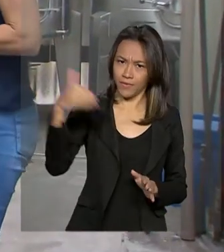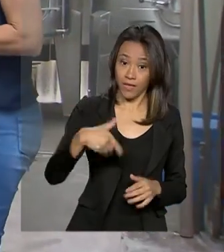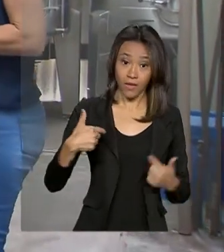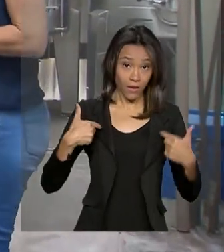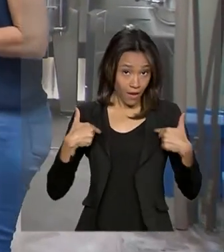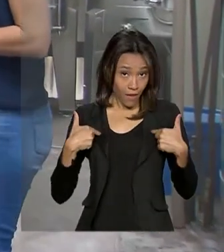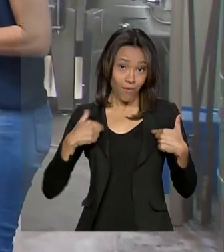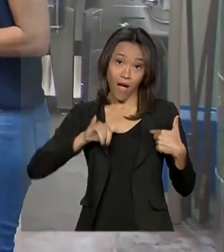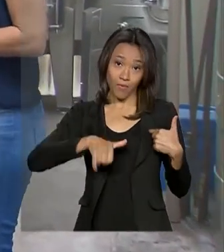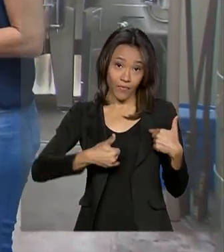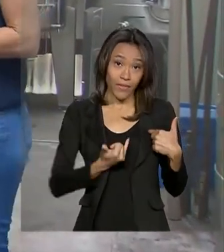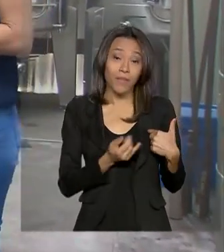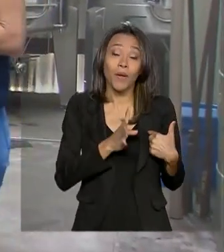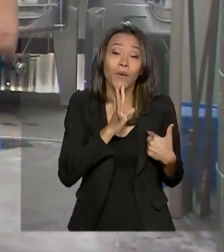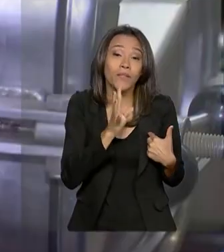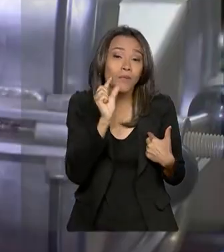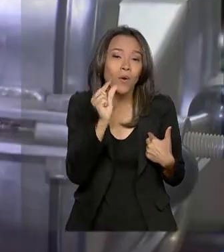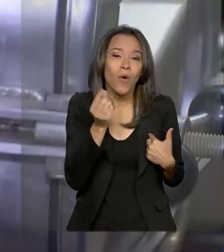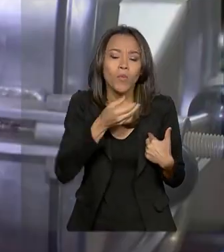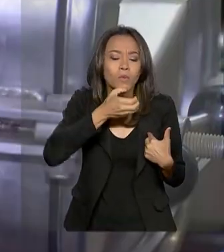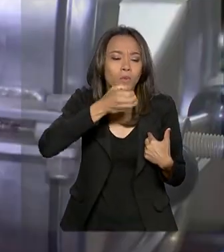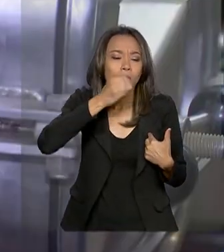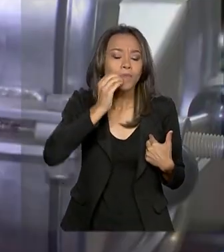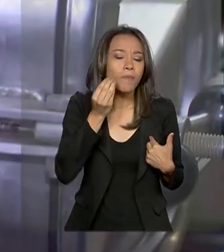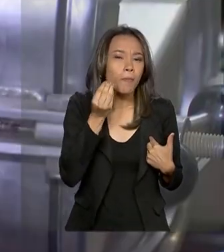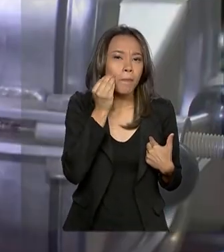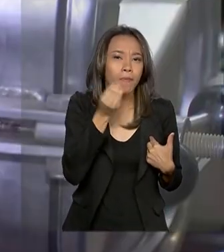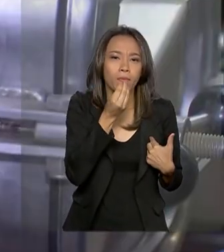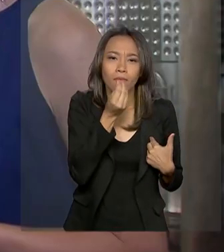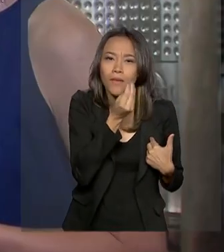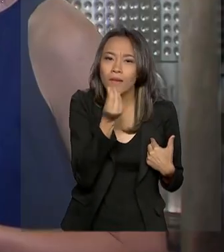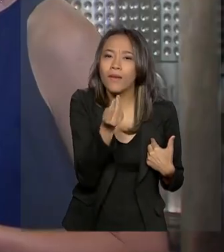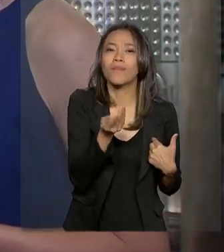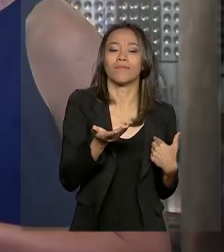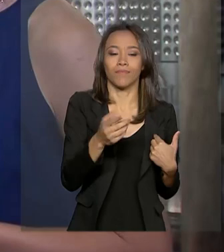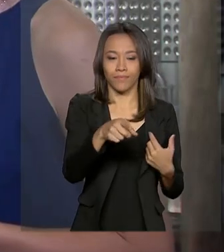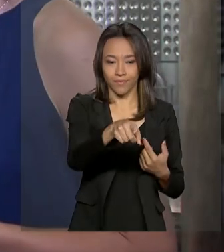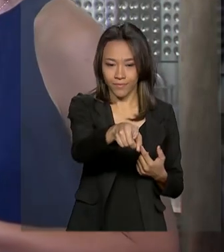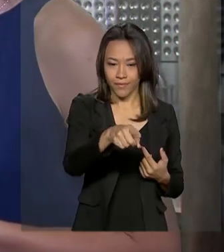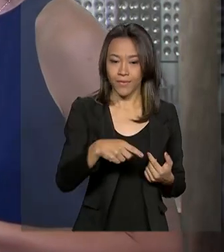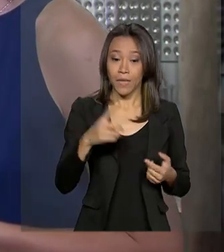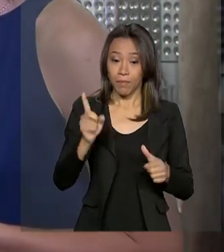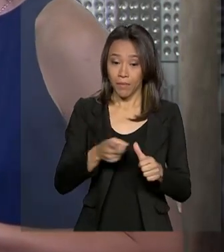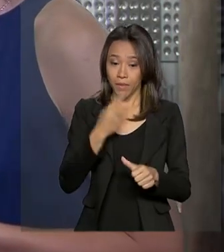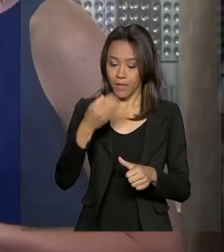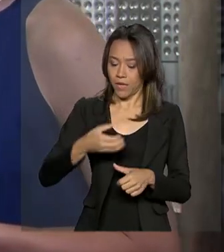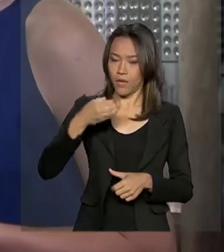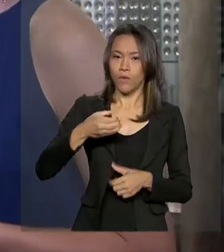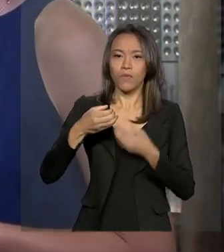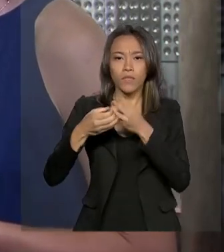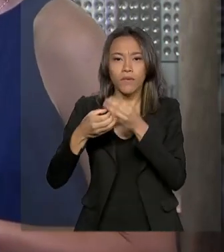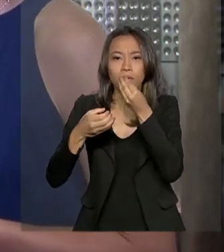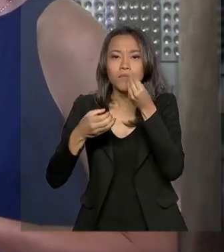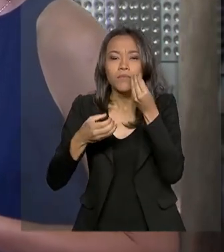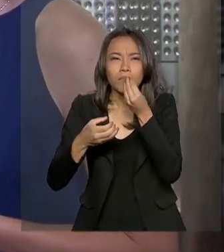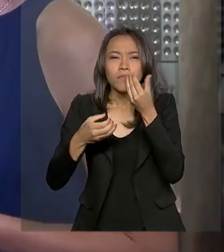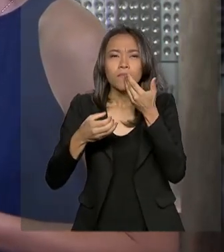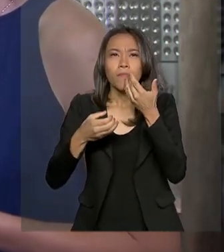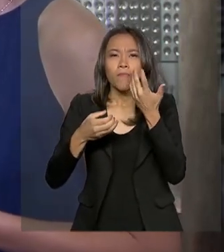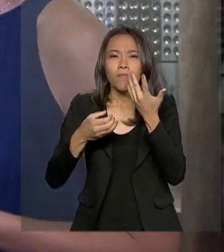aprender um pouco sobre como degustar o vinho e todos os sabores da bebida. A gente vai sentir o corpo, a estrutura do vinho e depois